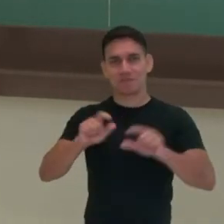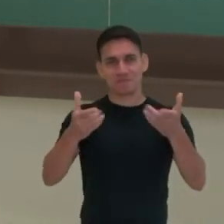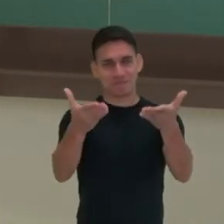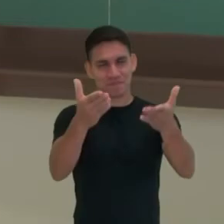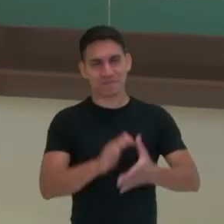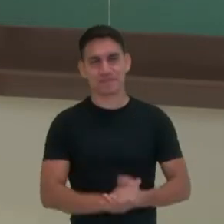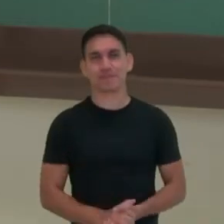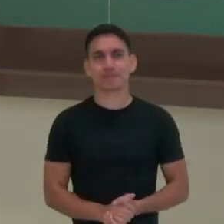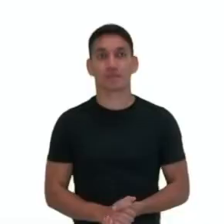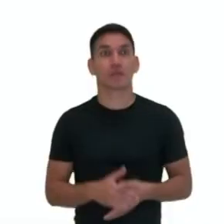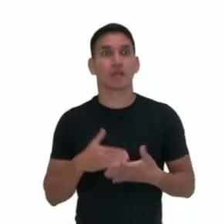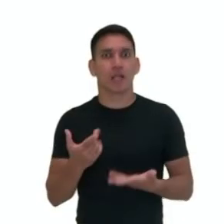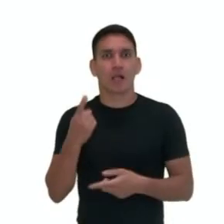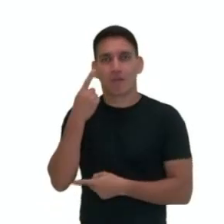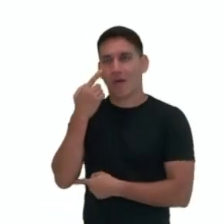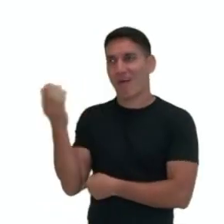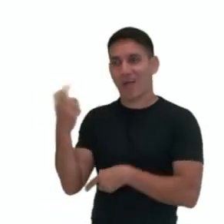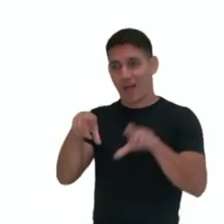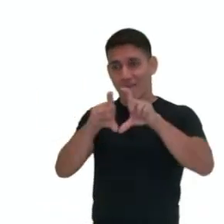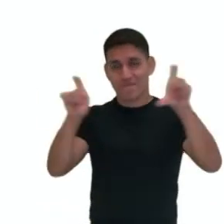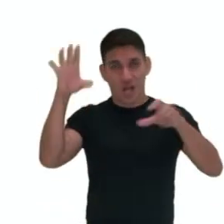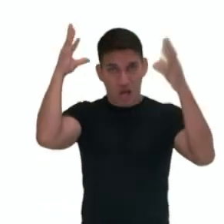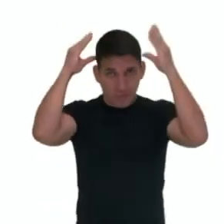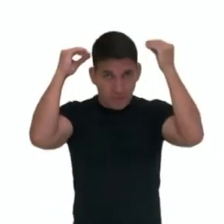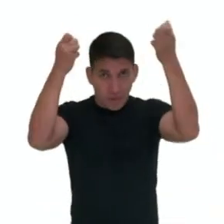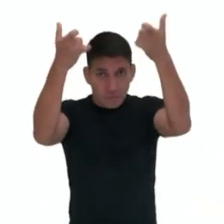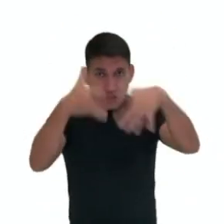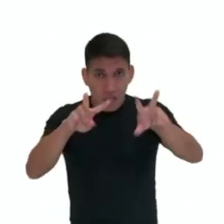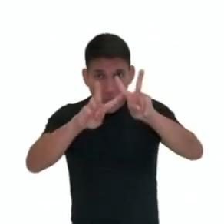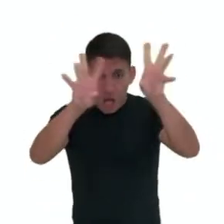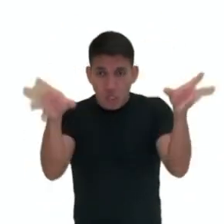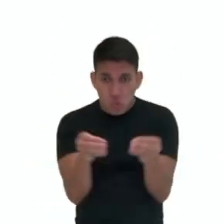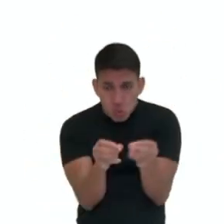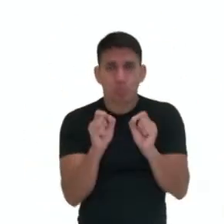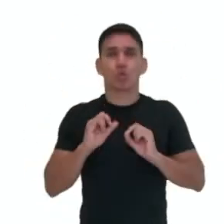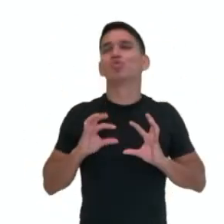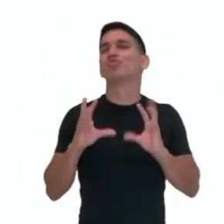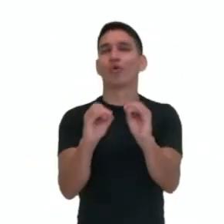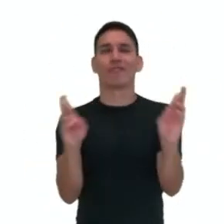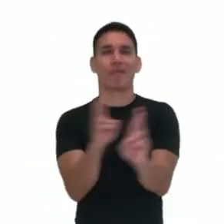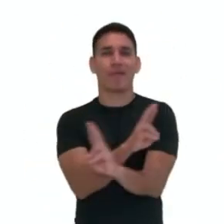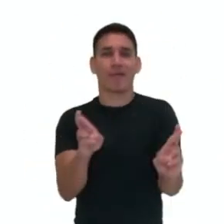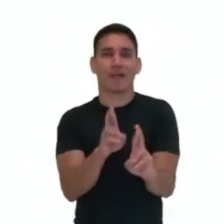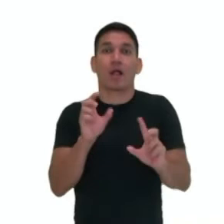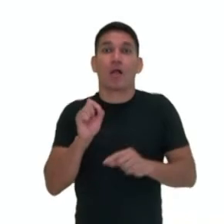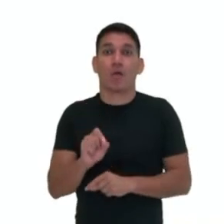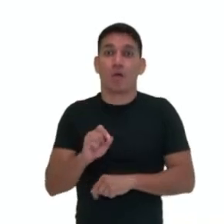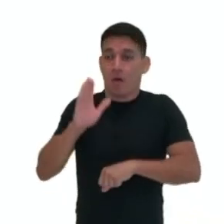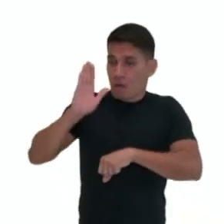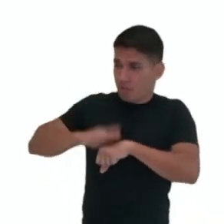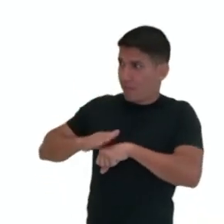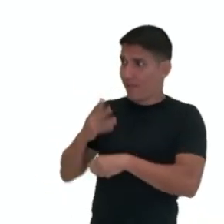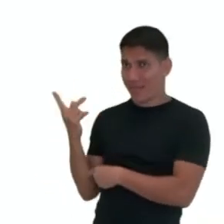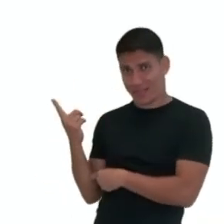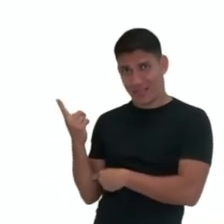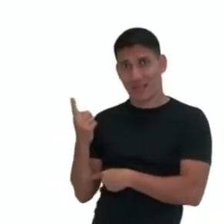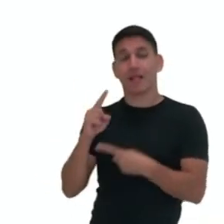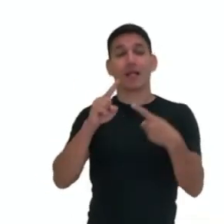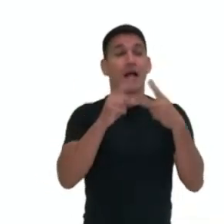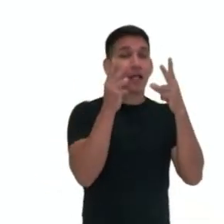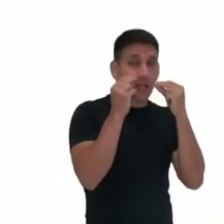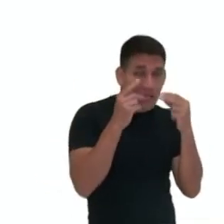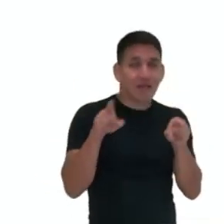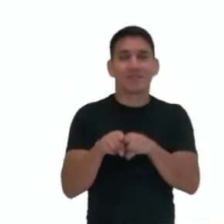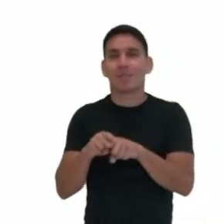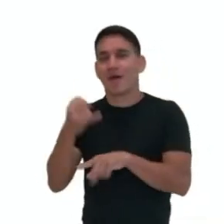na sua tela. Essa frase aqui do Schopenhauer resume toda essa relação entre ele, Nietzsche e Freud. Ele diz